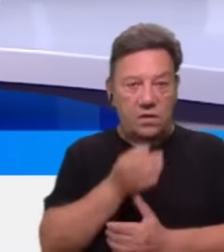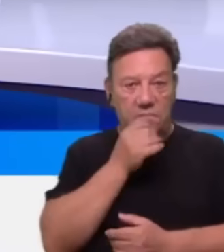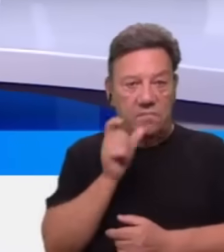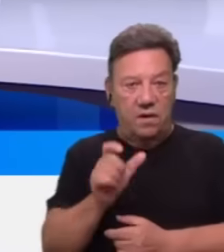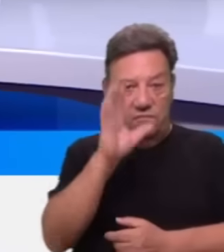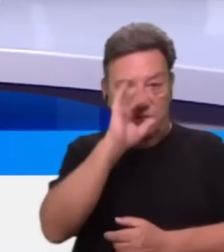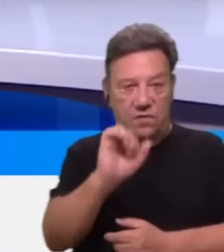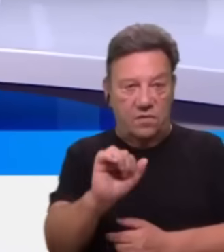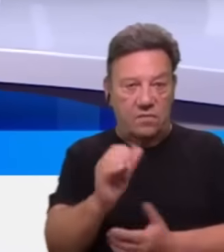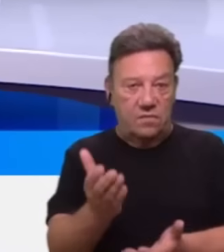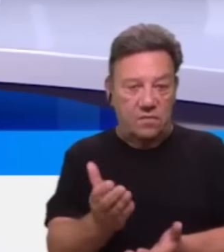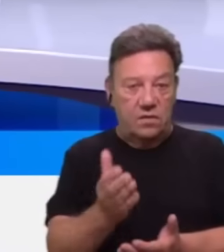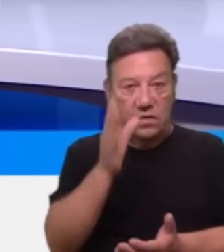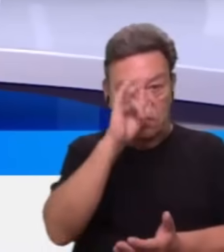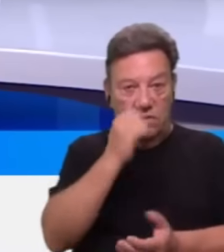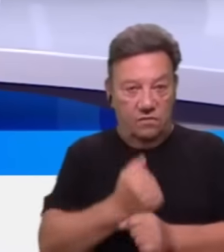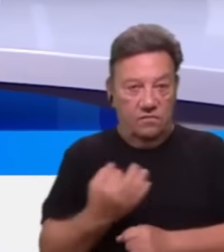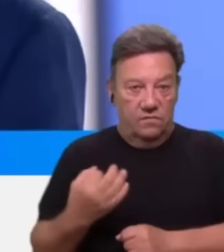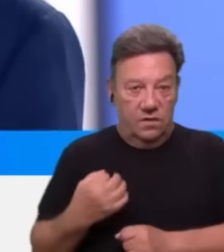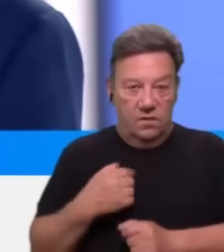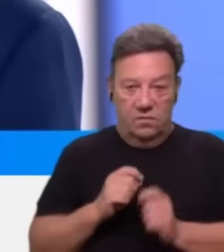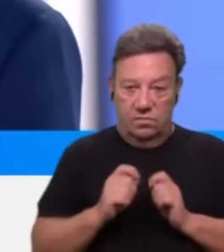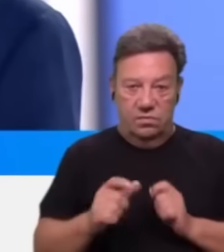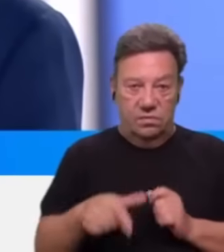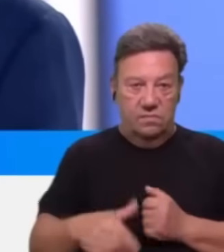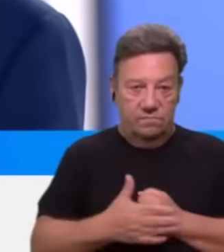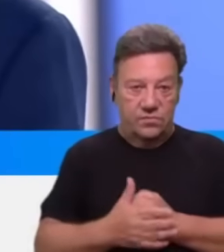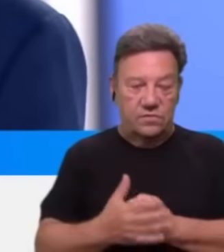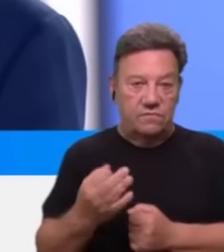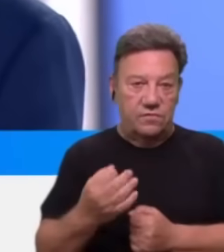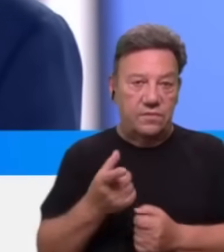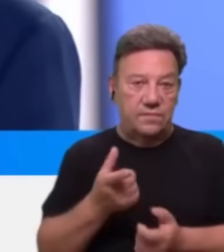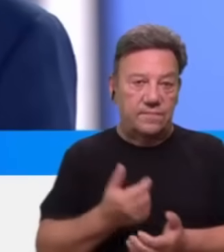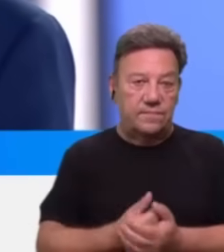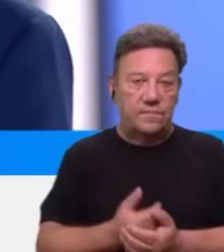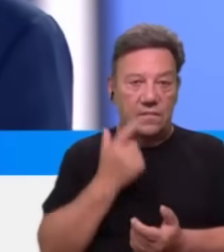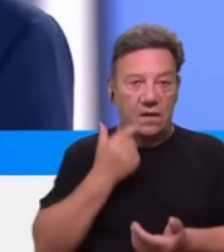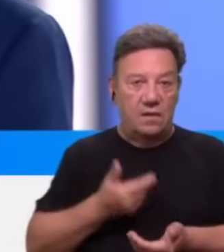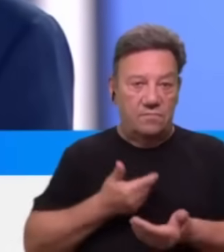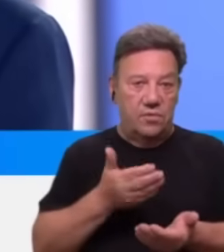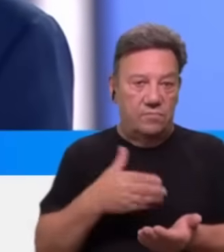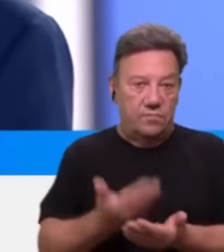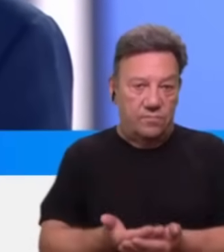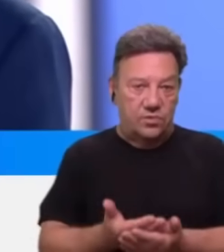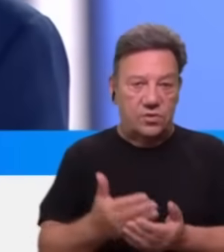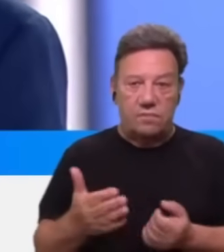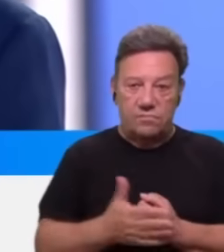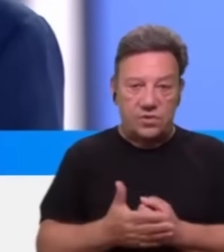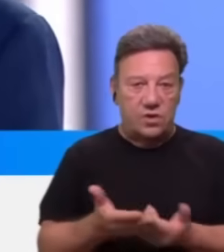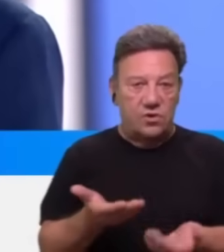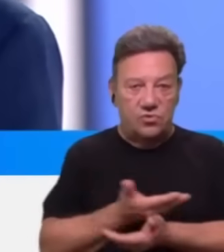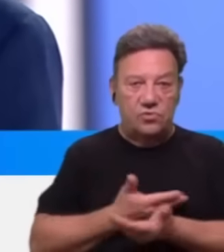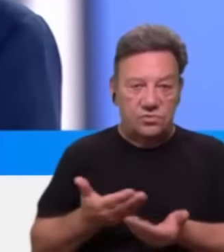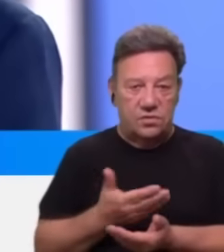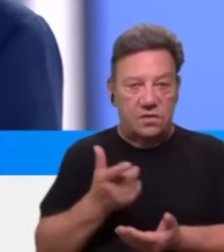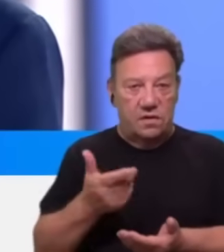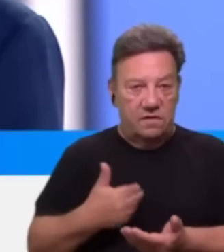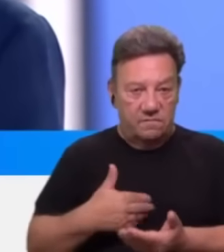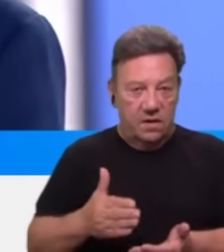do governo que o governo fez ao longo de todo este processo foi apresenta a propostas os processos negociais